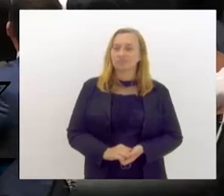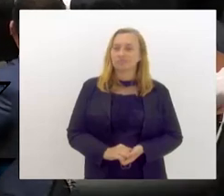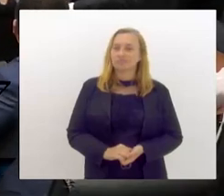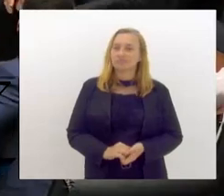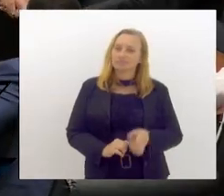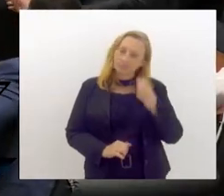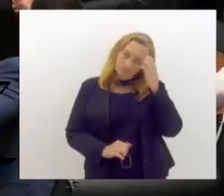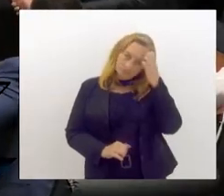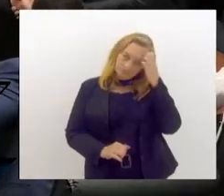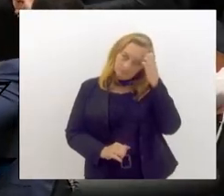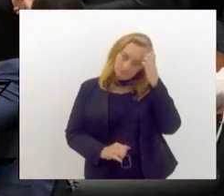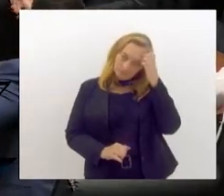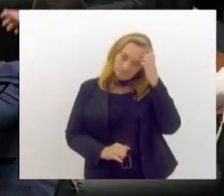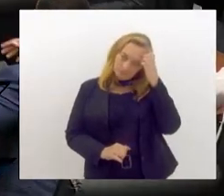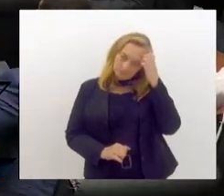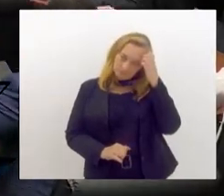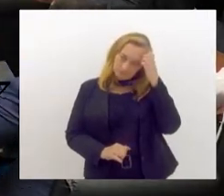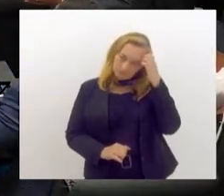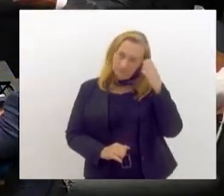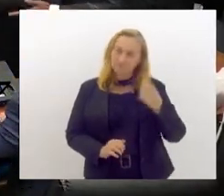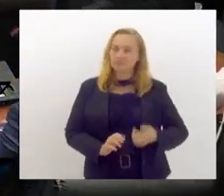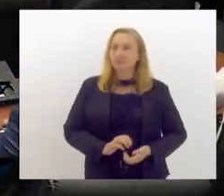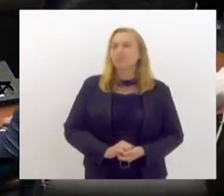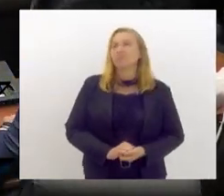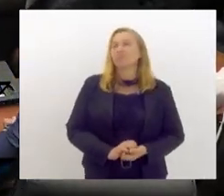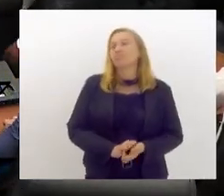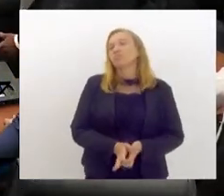Vou chamar o nominal aqui.